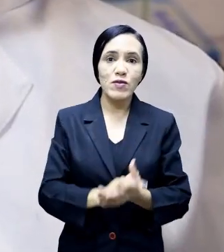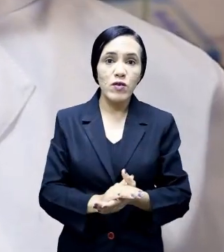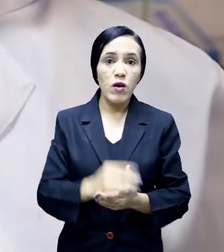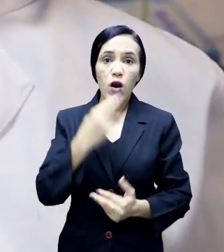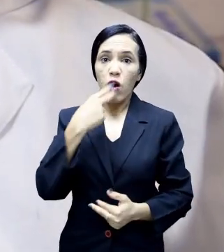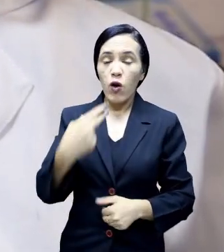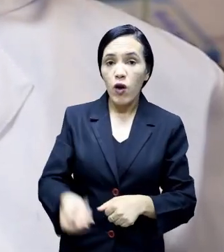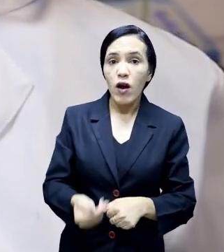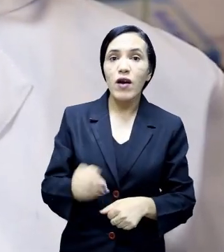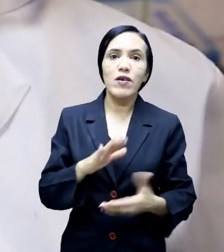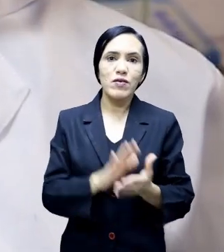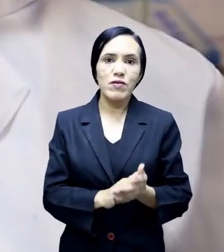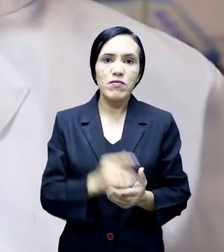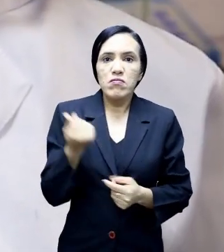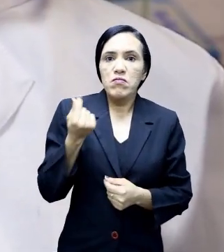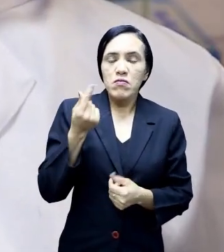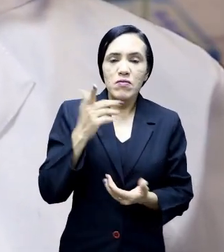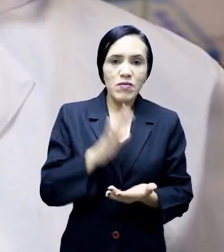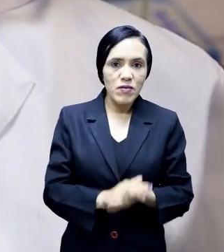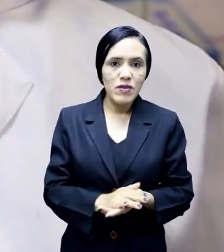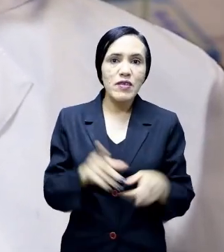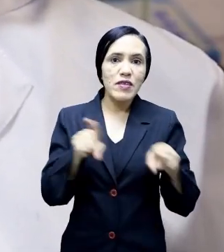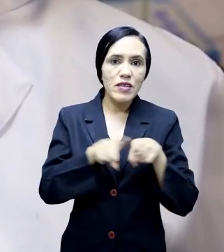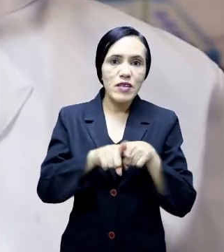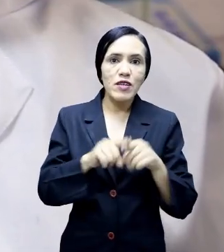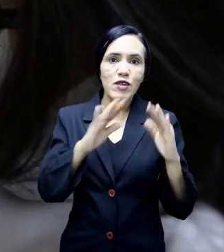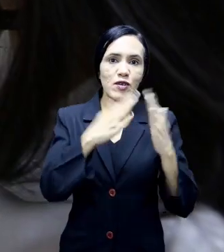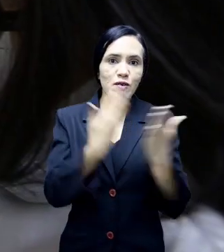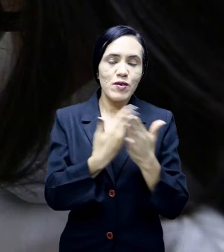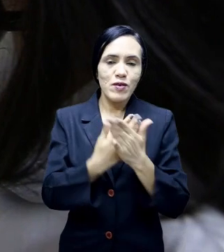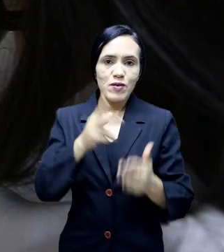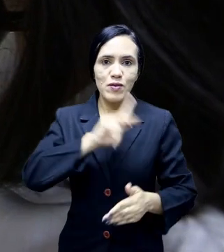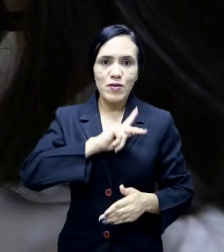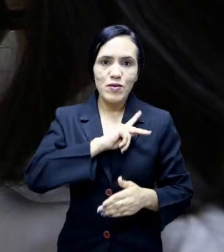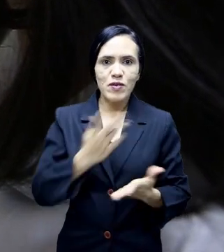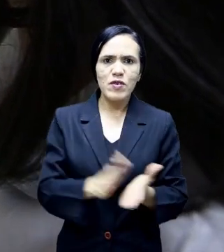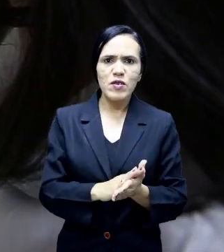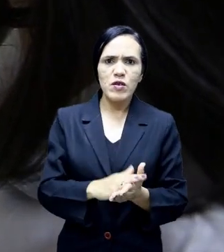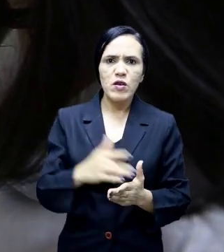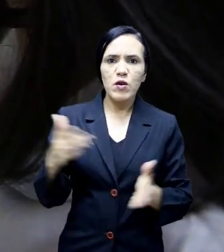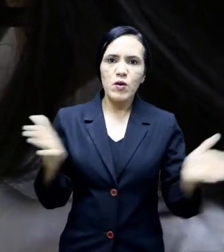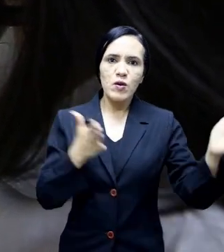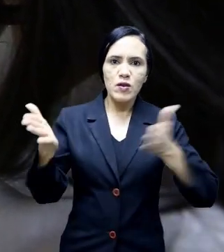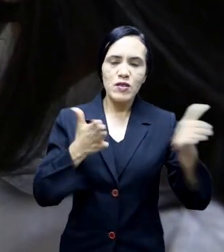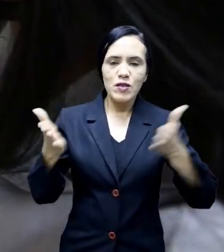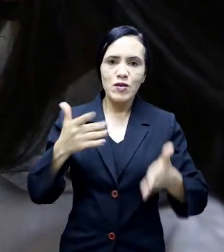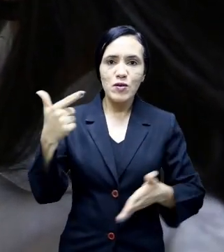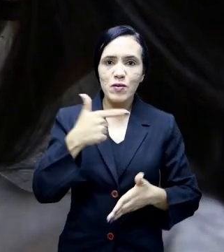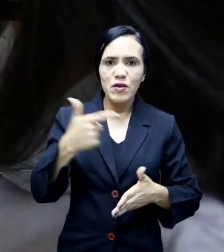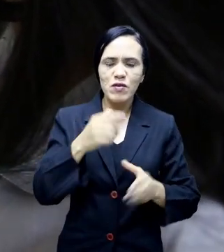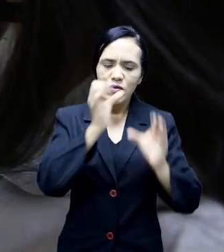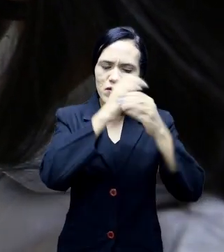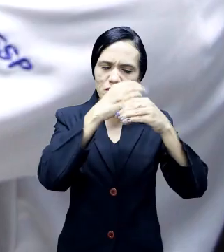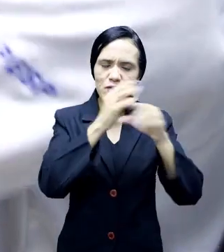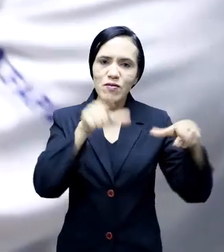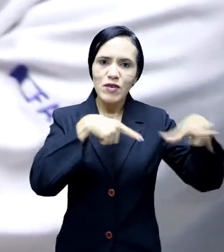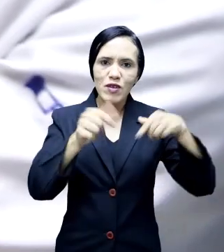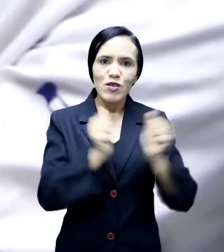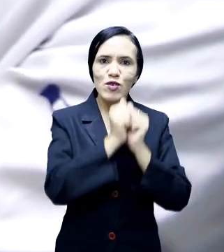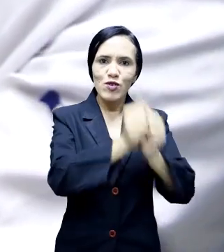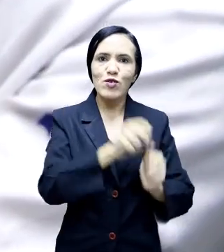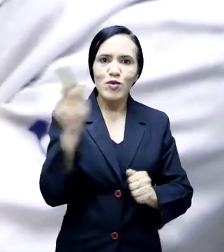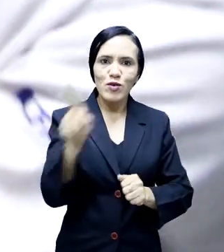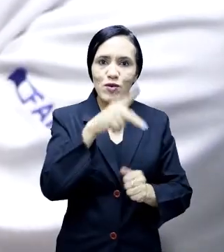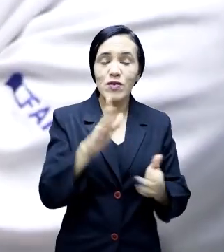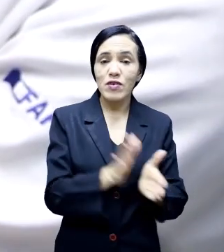cota cor, cota renda e cota escola pública. Desde o segundo período eu estou no laboratório trabalhando junto com o